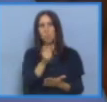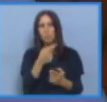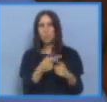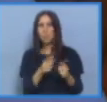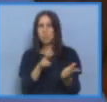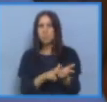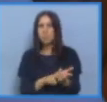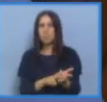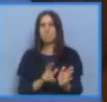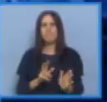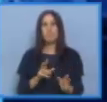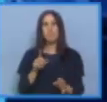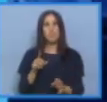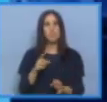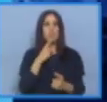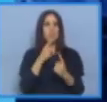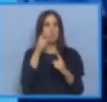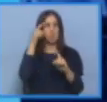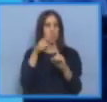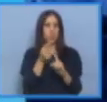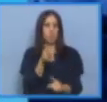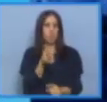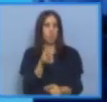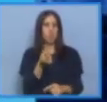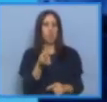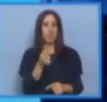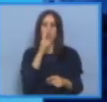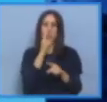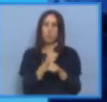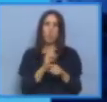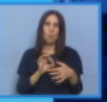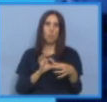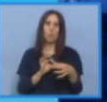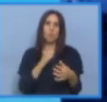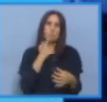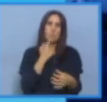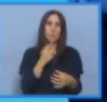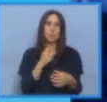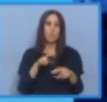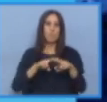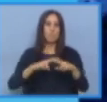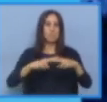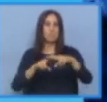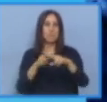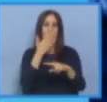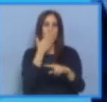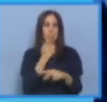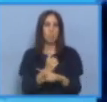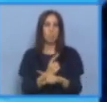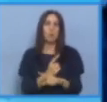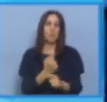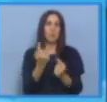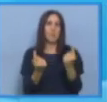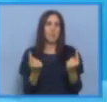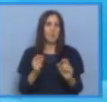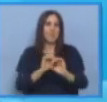diferente. E então estes diálogos são um bocadinho para isso, para meter em comum, digamos assim, as peças de um mesmo puzzle. Claro que depois cada um